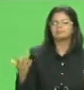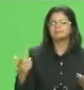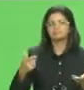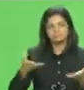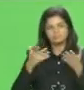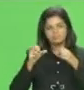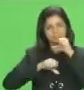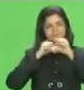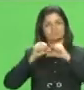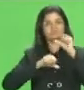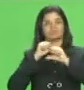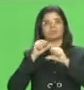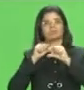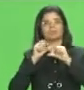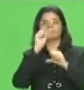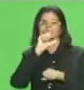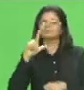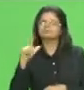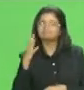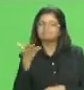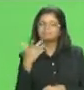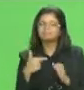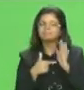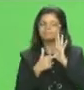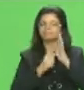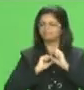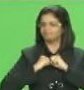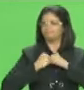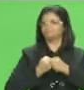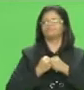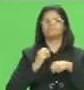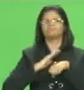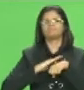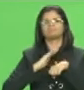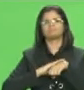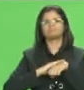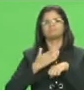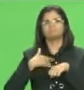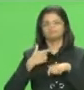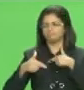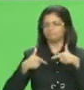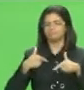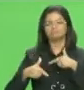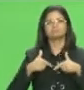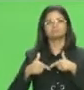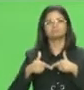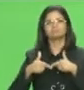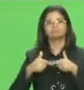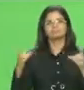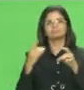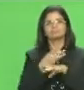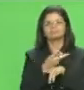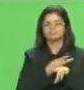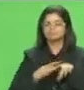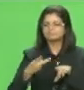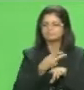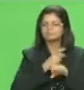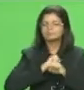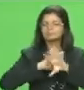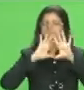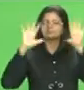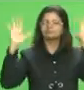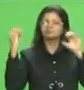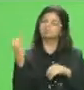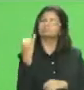transformar São Luís. Eu quero dedicar a minha energia, quero dedicar o meu trabalho, para resgatar o brilho, o